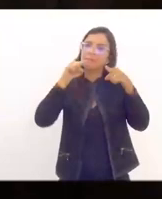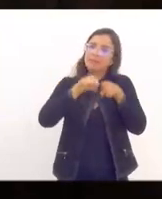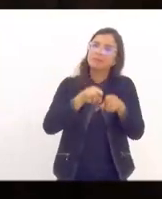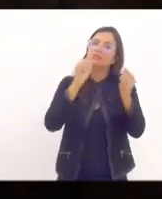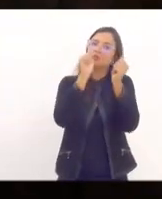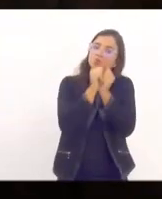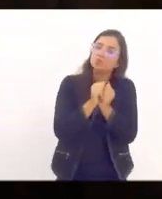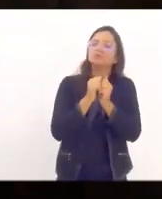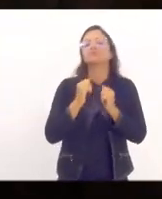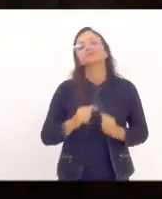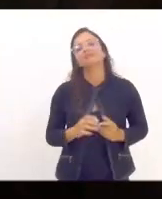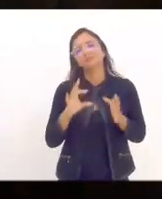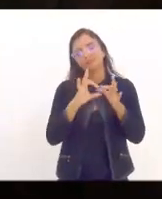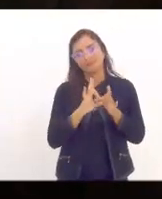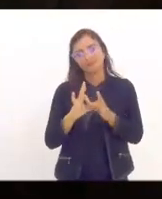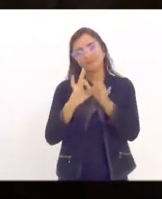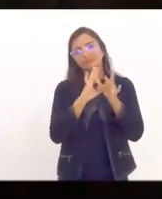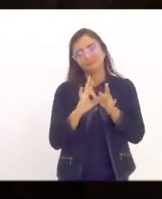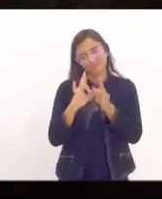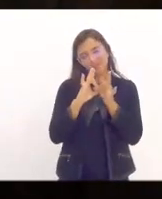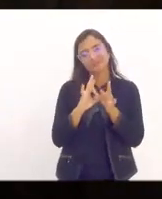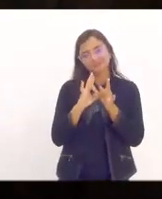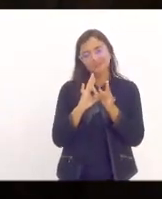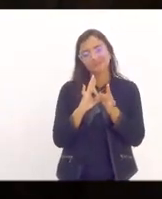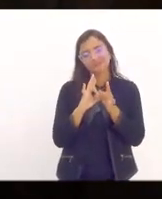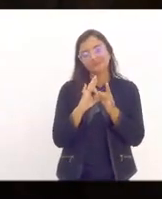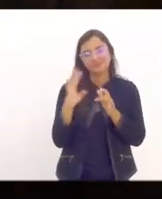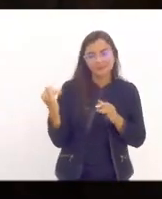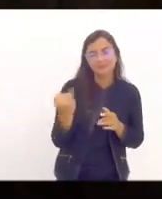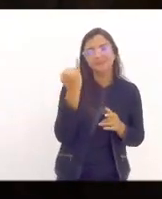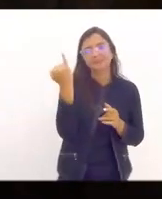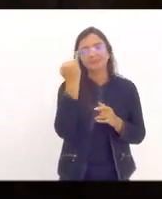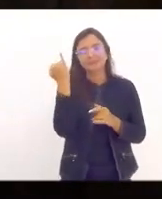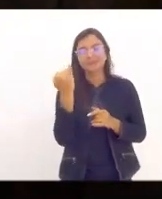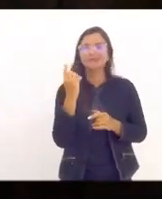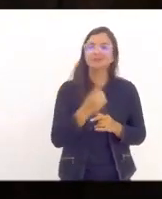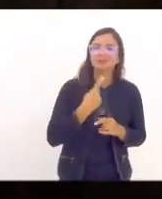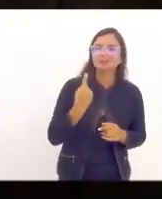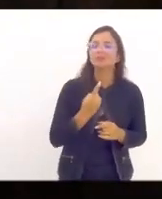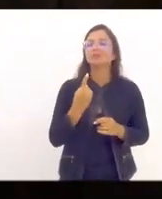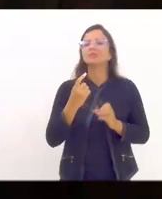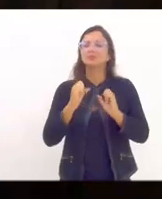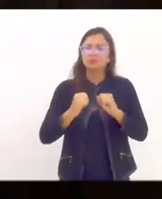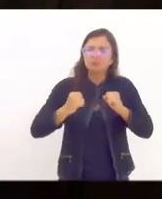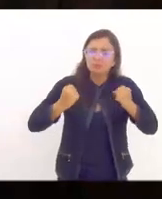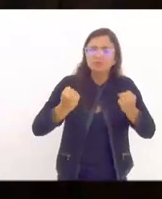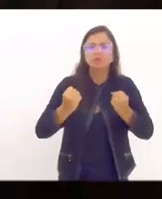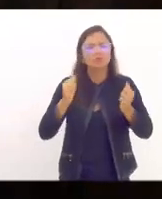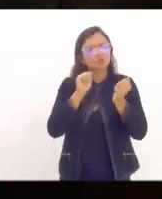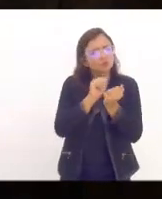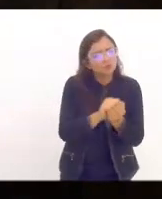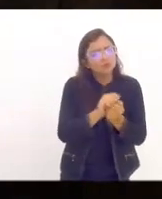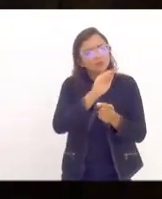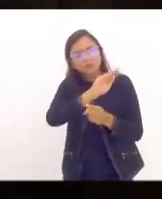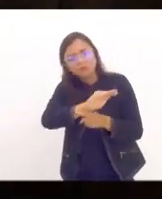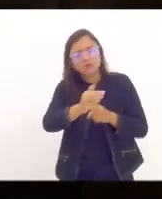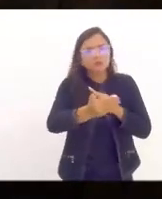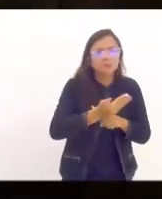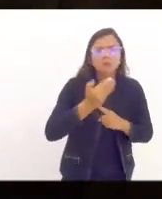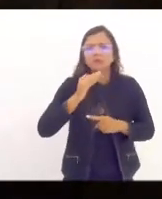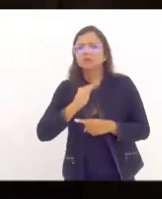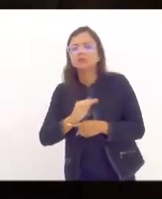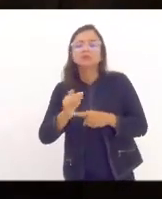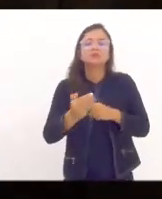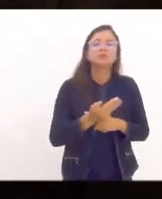nessa categoria de parceria e a gente poder construir esforços em conjuntos para provocar